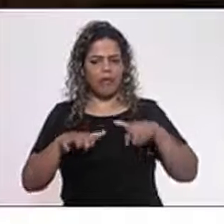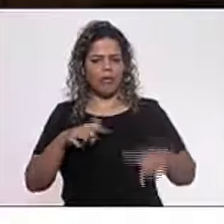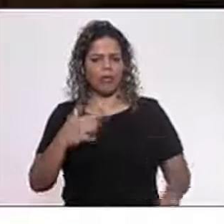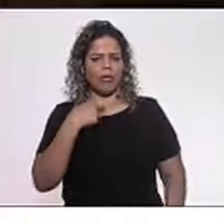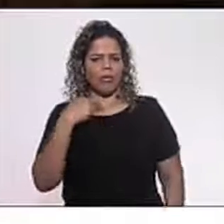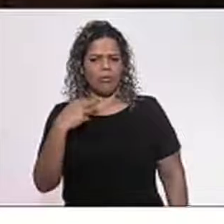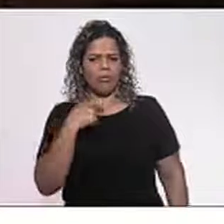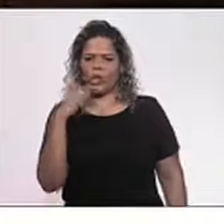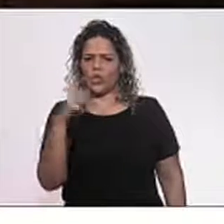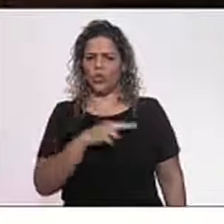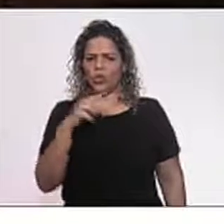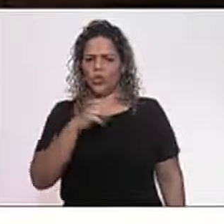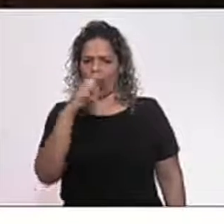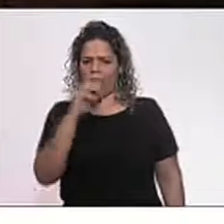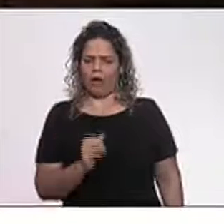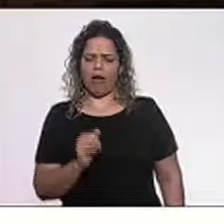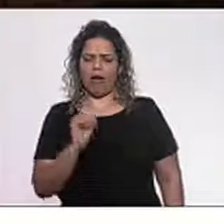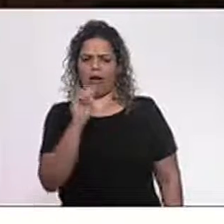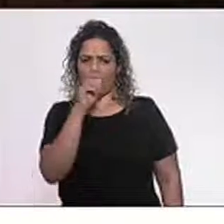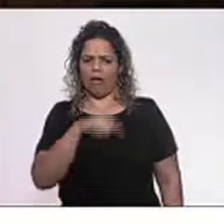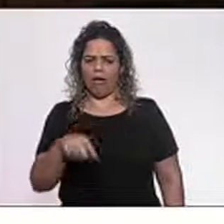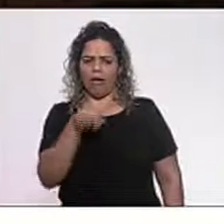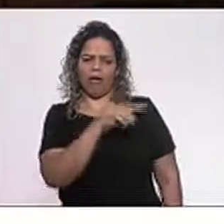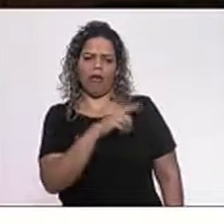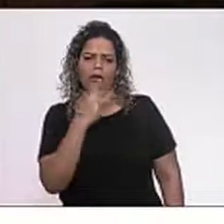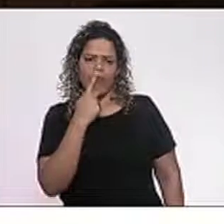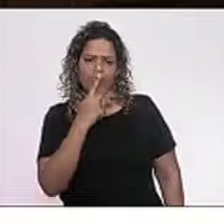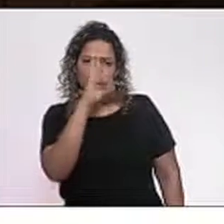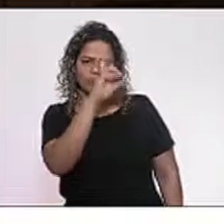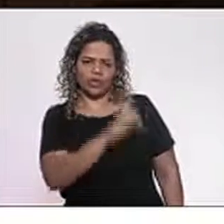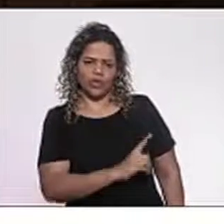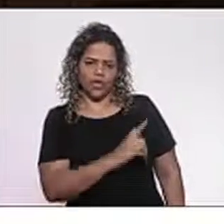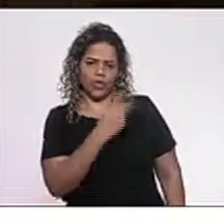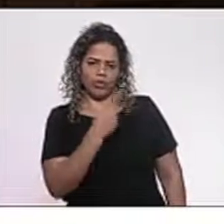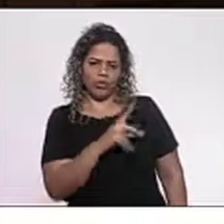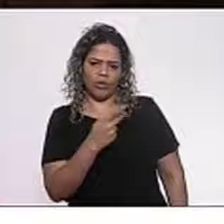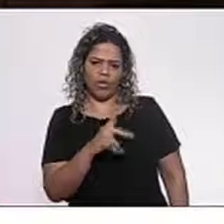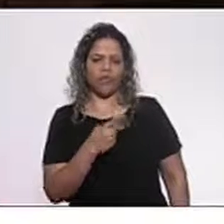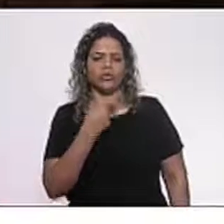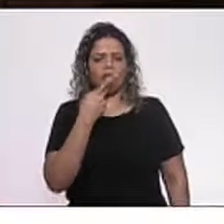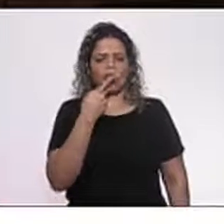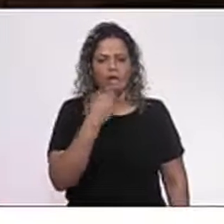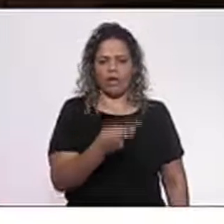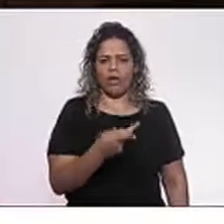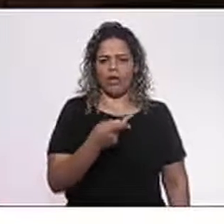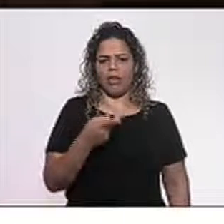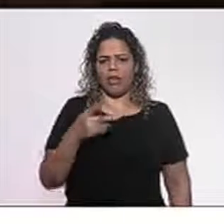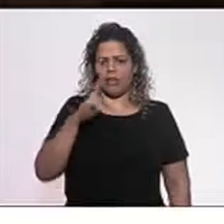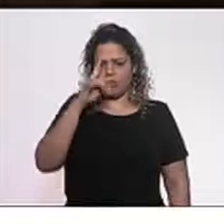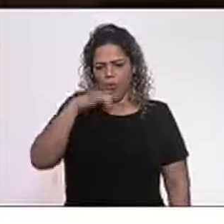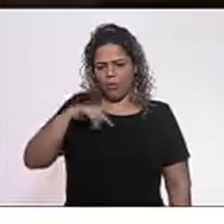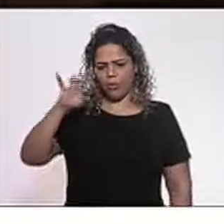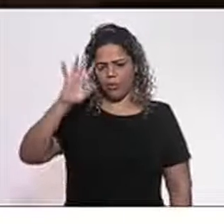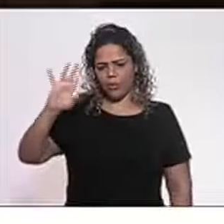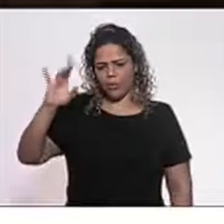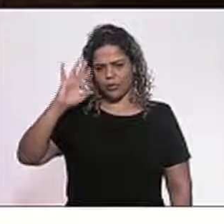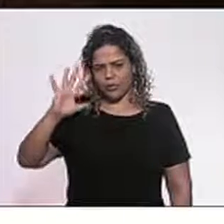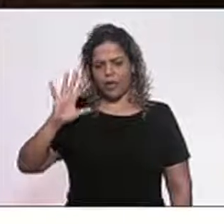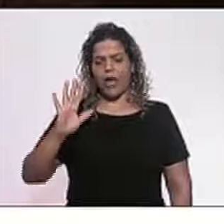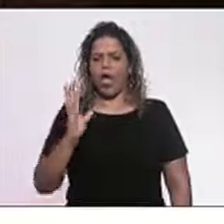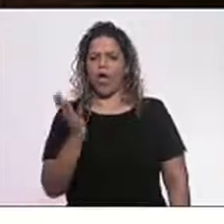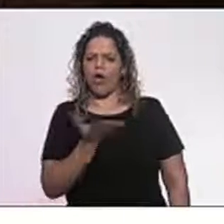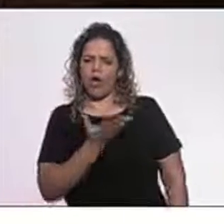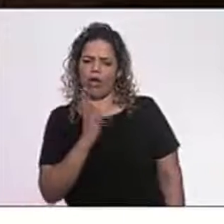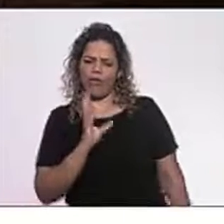em hipótese alguma, ser privada do direito da sua fala e do direito do seu pensamento.